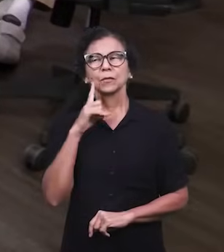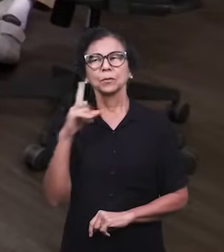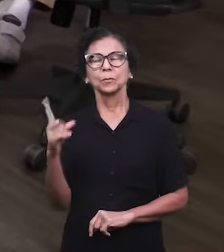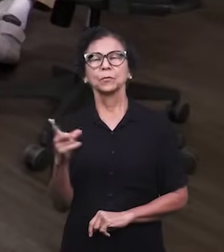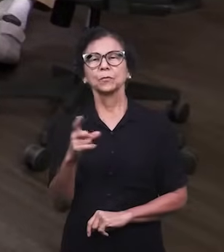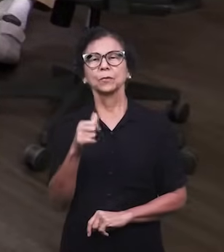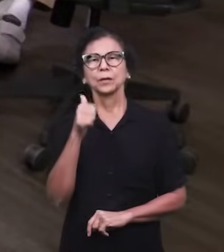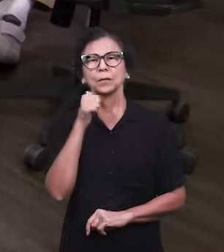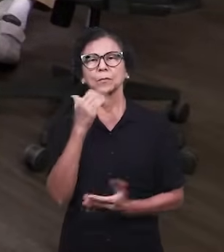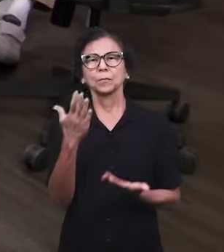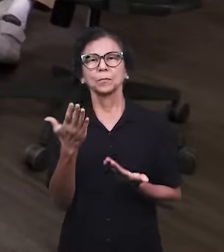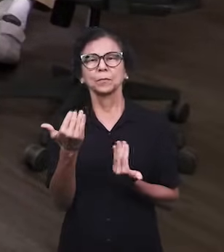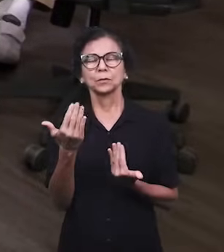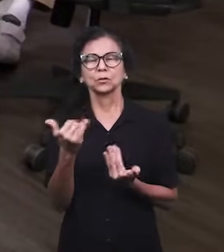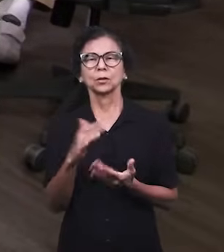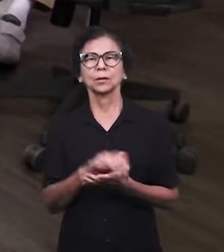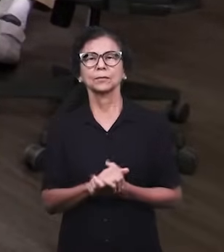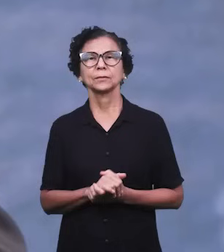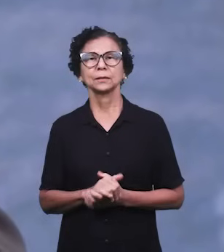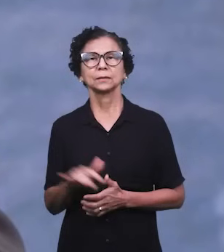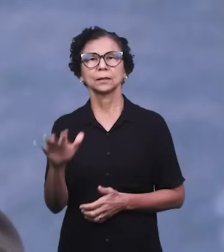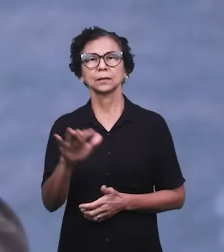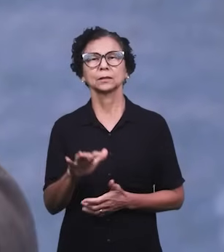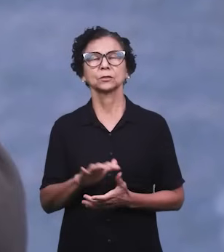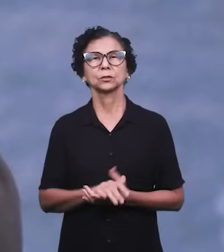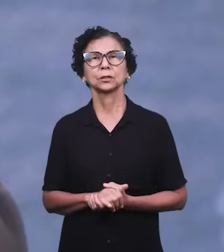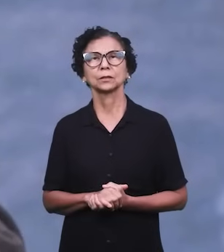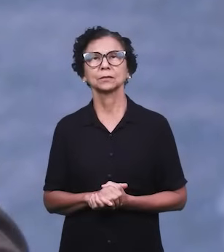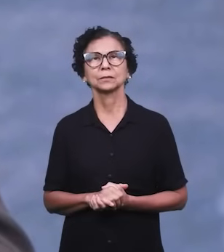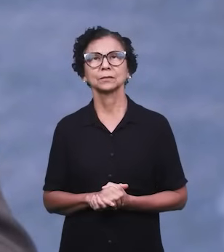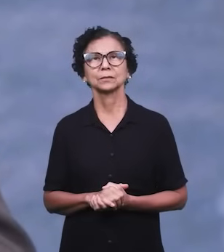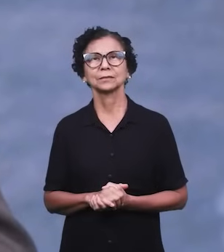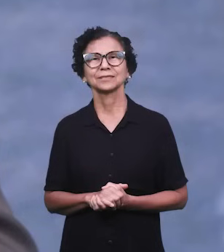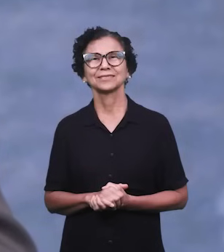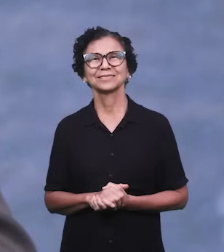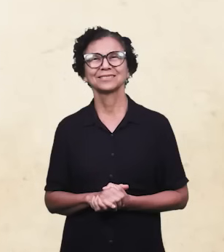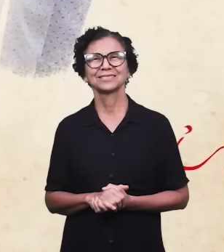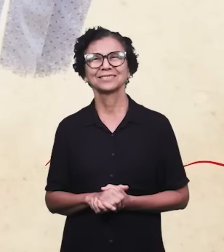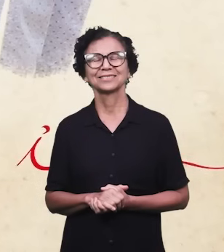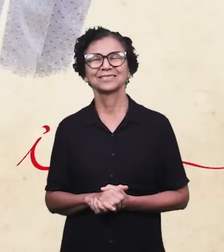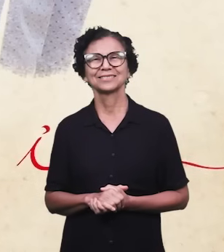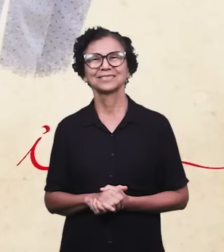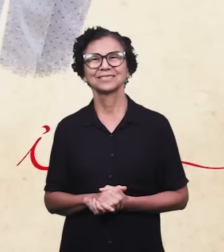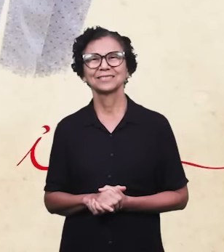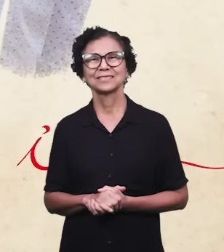vai também trazer uma experiência. Então, fala, jovem.